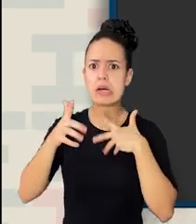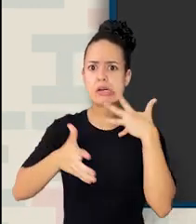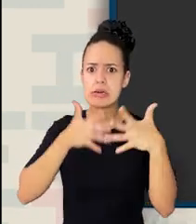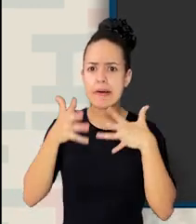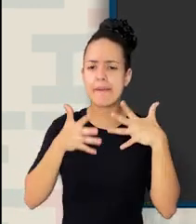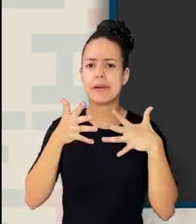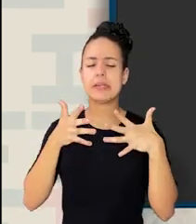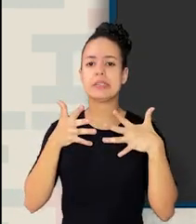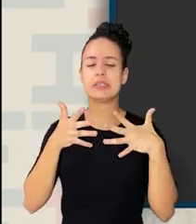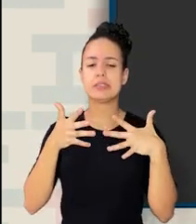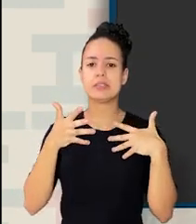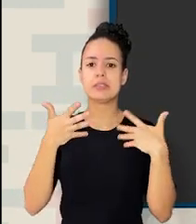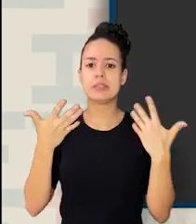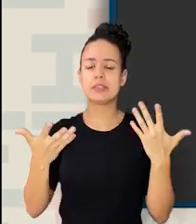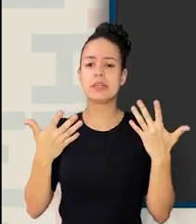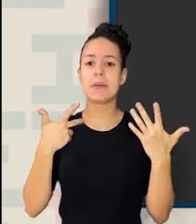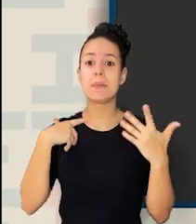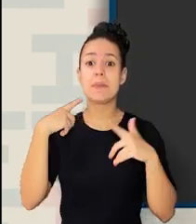e...